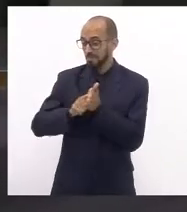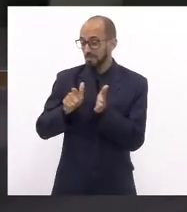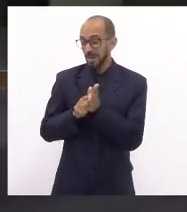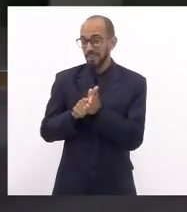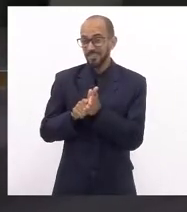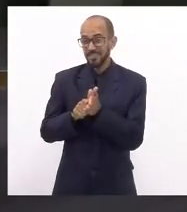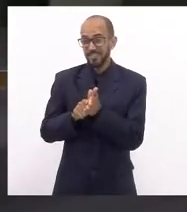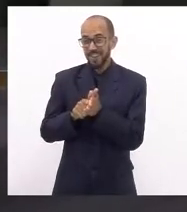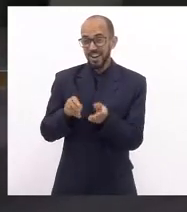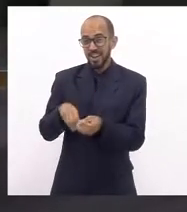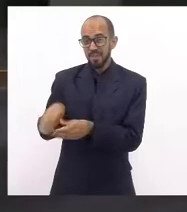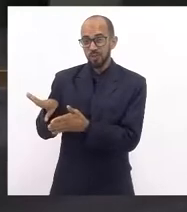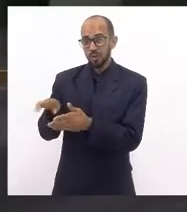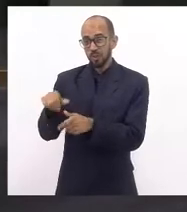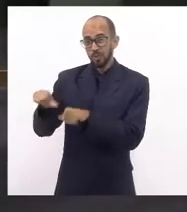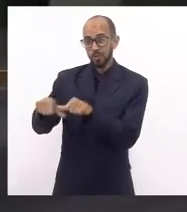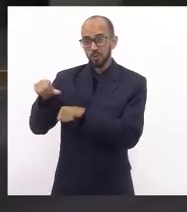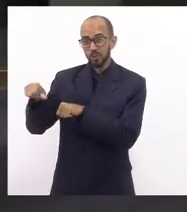Levou trocado.